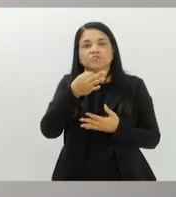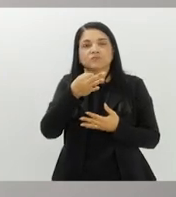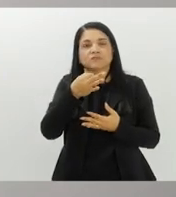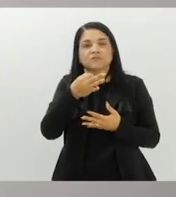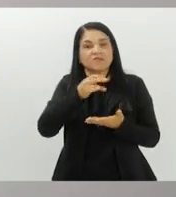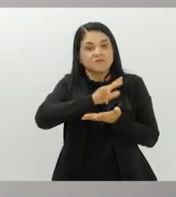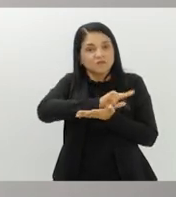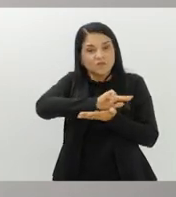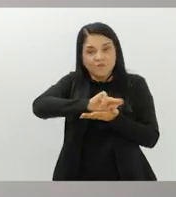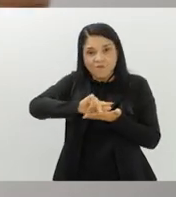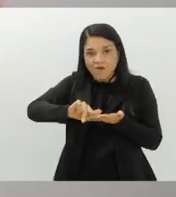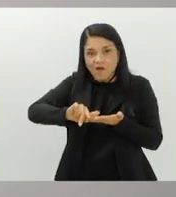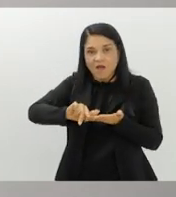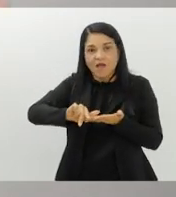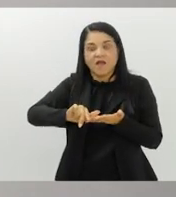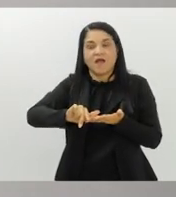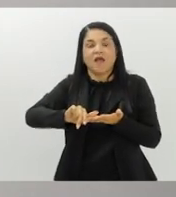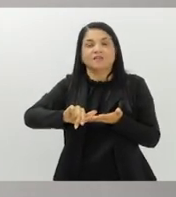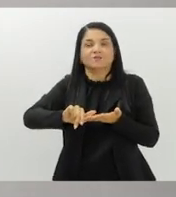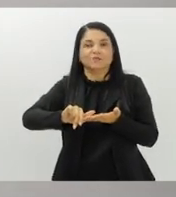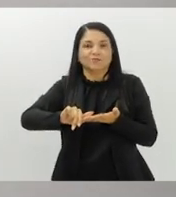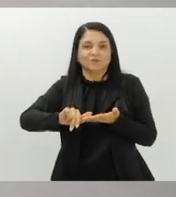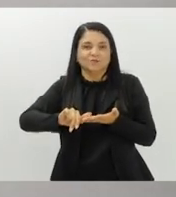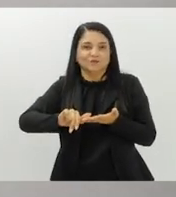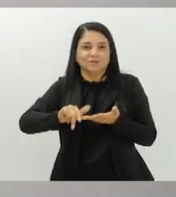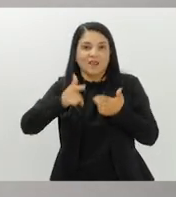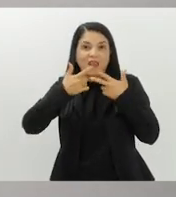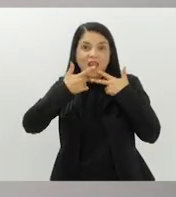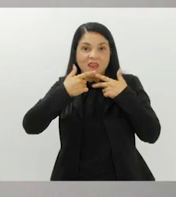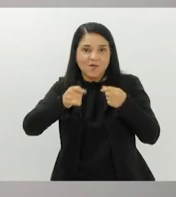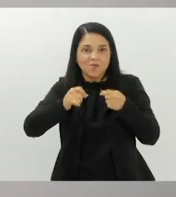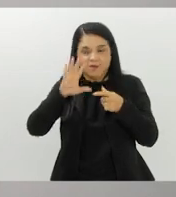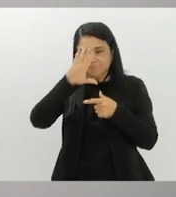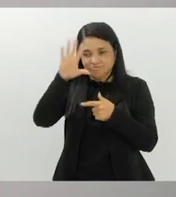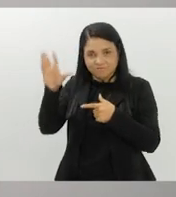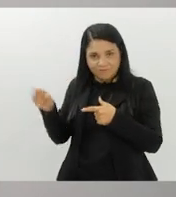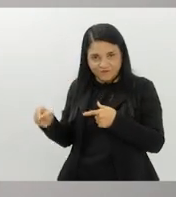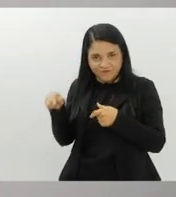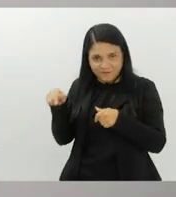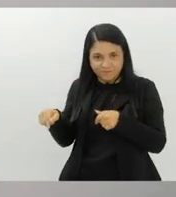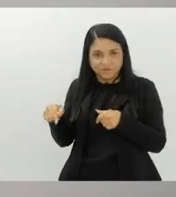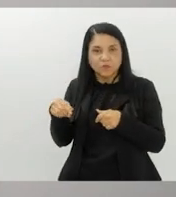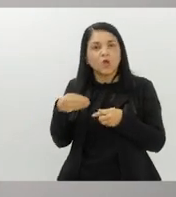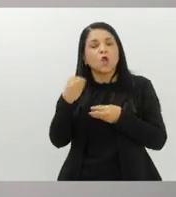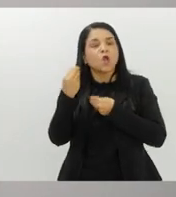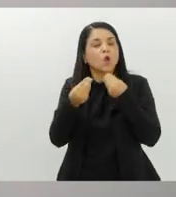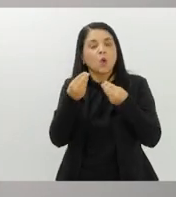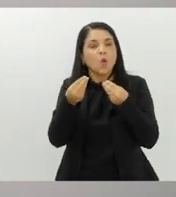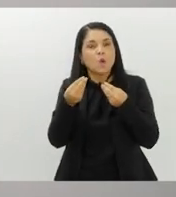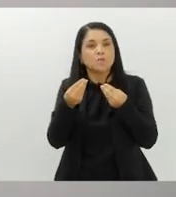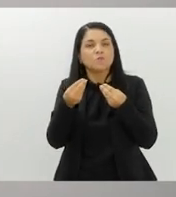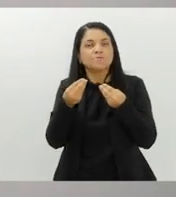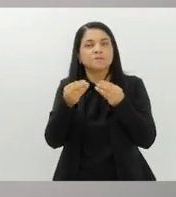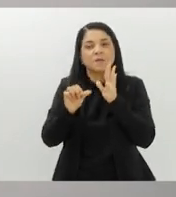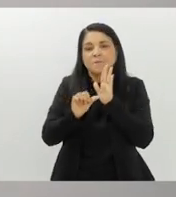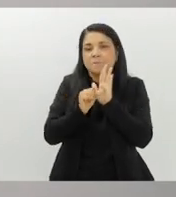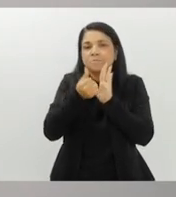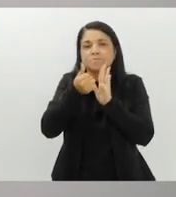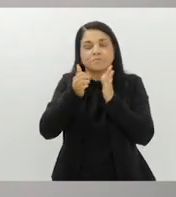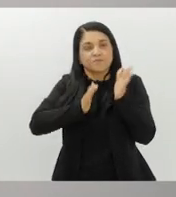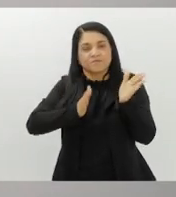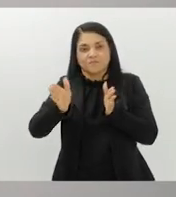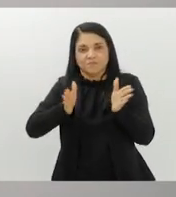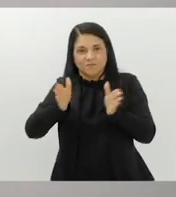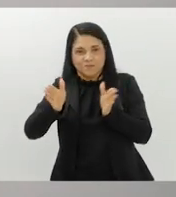somos diversos em tudo, literalmente em tudo, para a gente proporcionar o que se chega mais próximo de acessibilidade